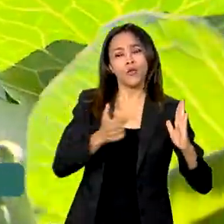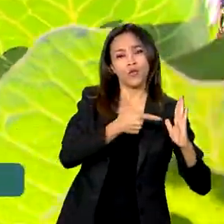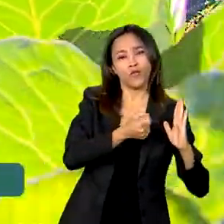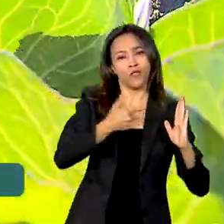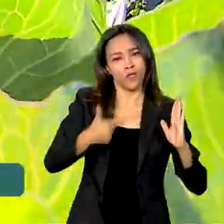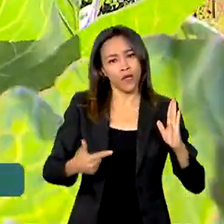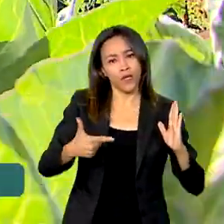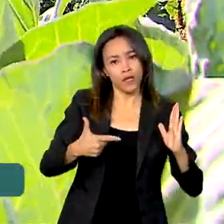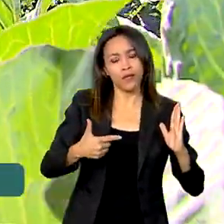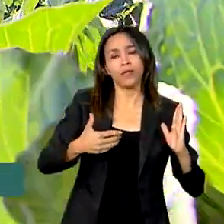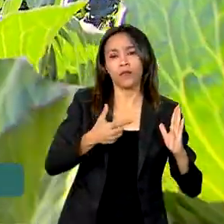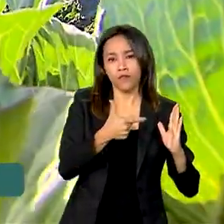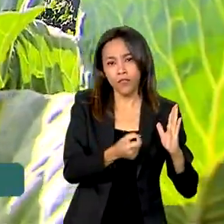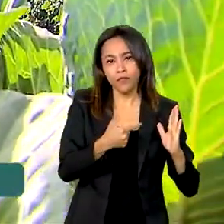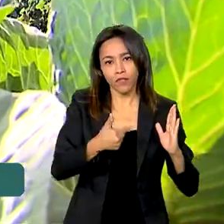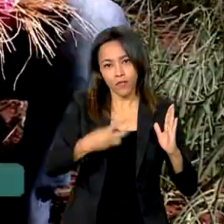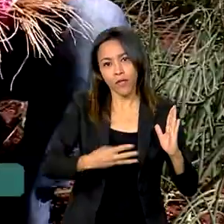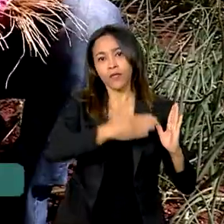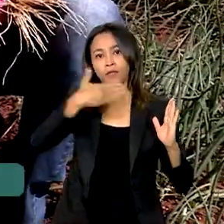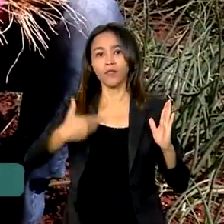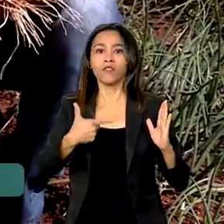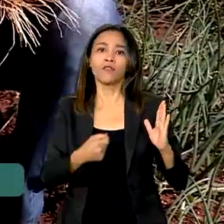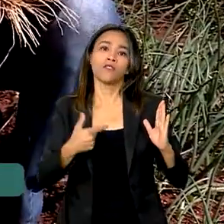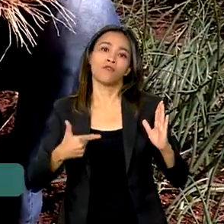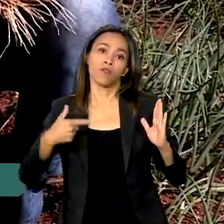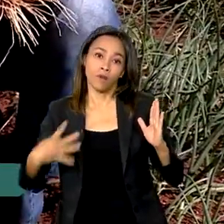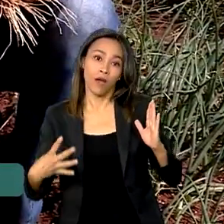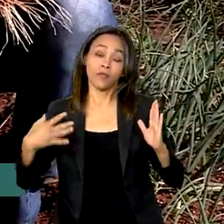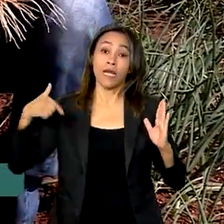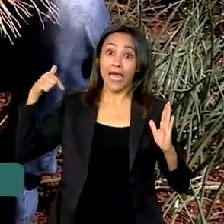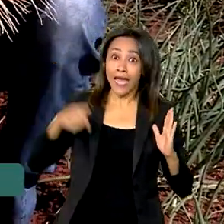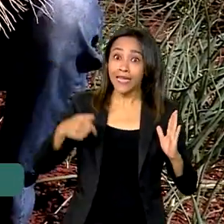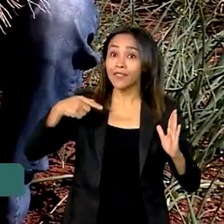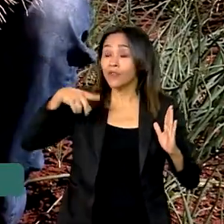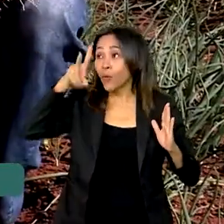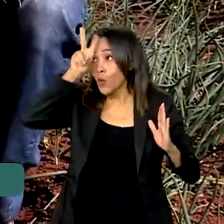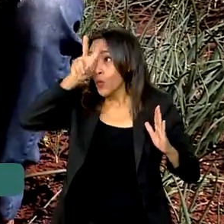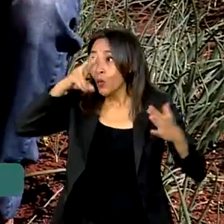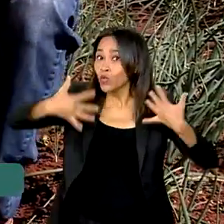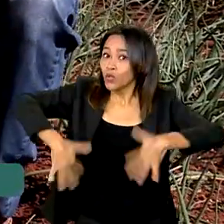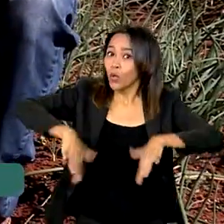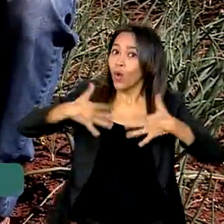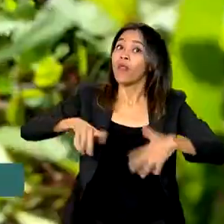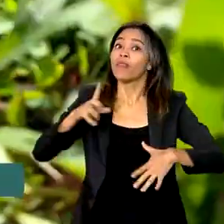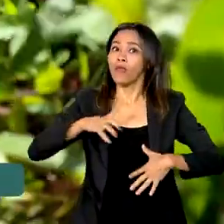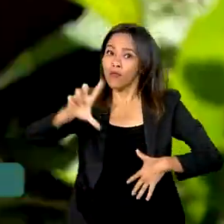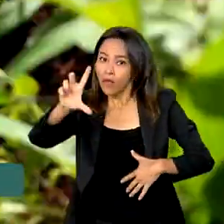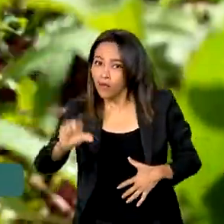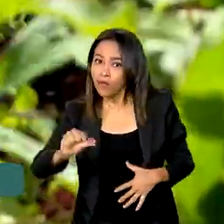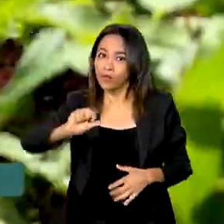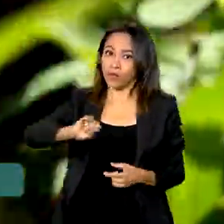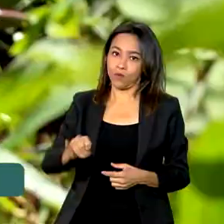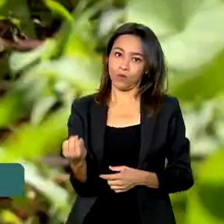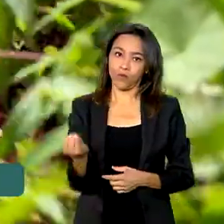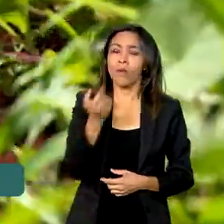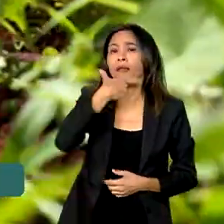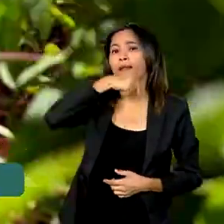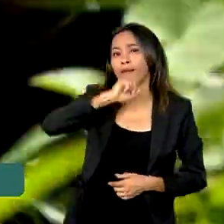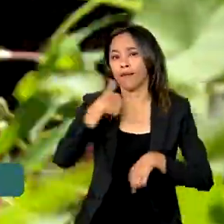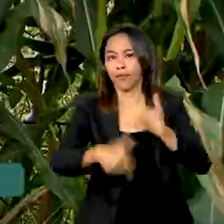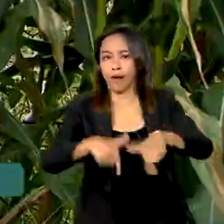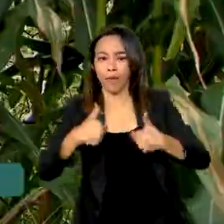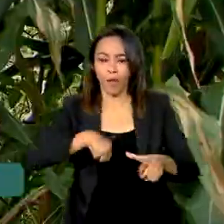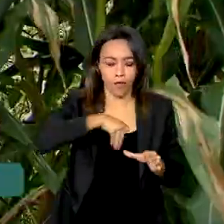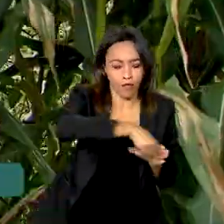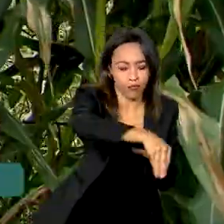2023-2024. Além de ser o maior volume da série histórica, o programa contou com reduções nos juros. Para quem produz alimentos